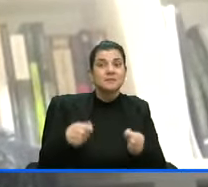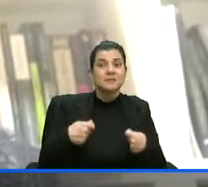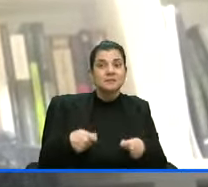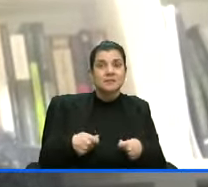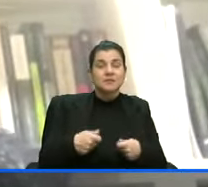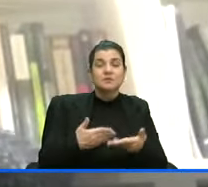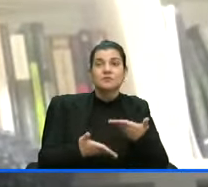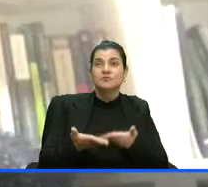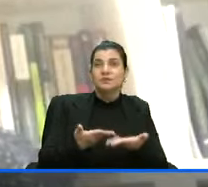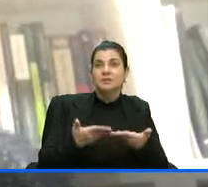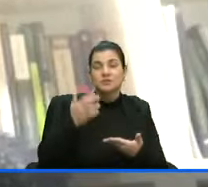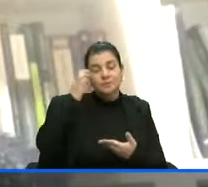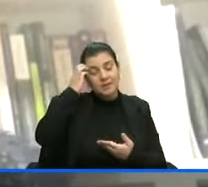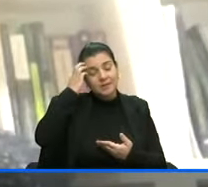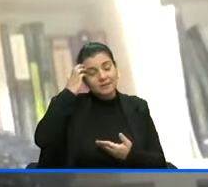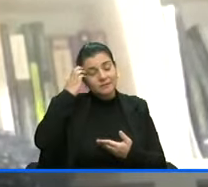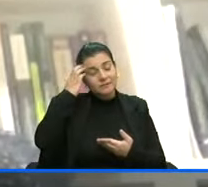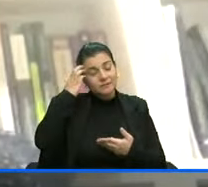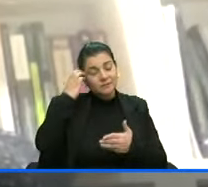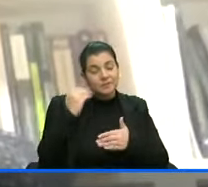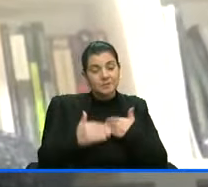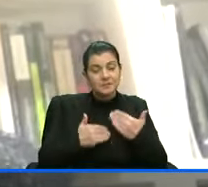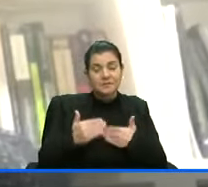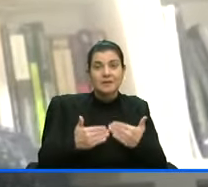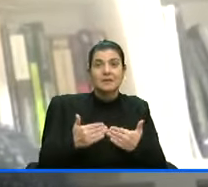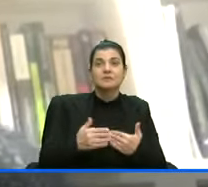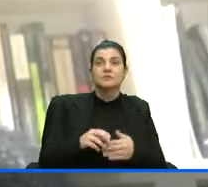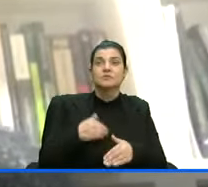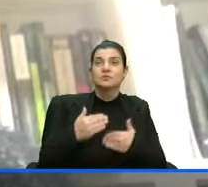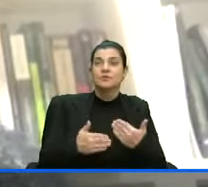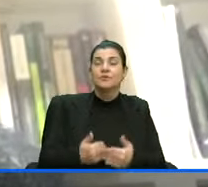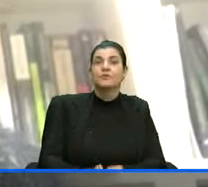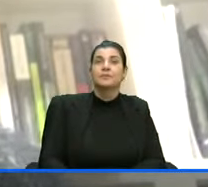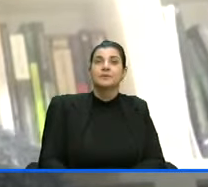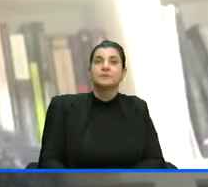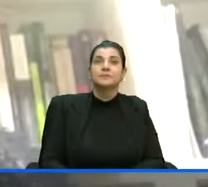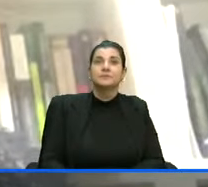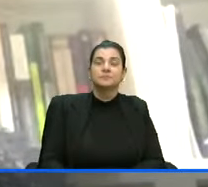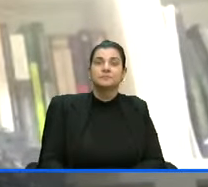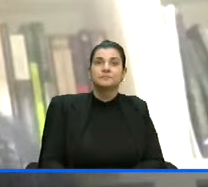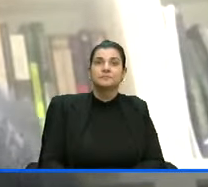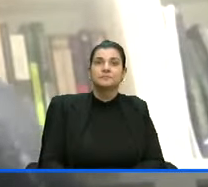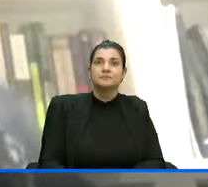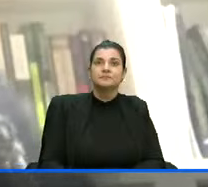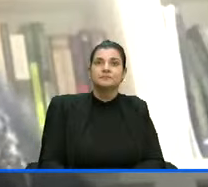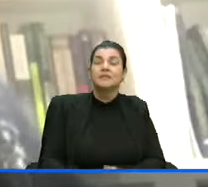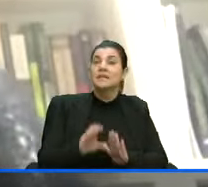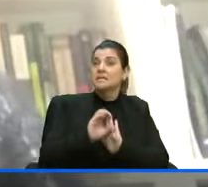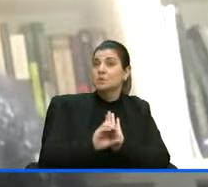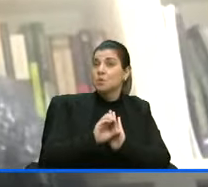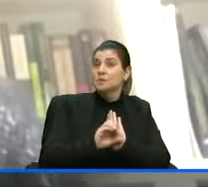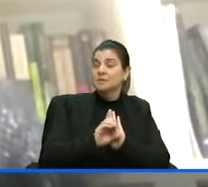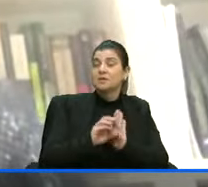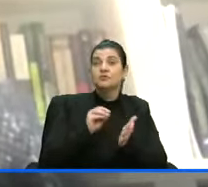de atendimento no seu processo de desenvolvimento. E atrelado a isso, e esse conceito de